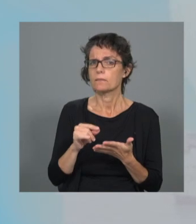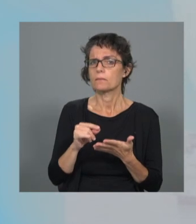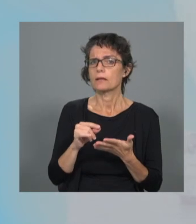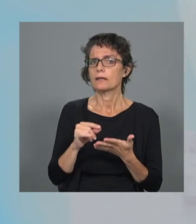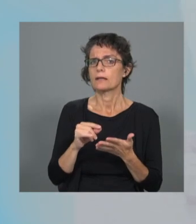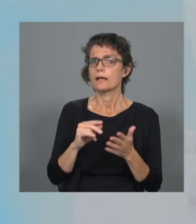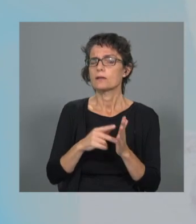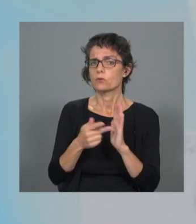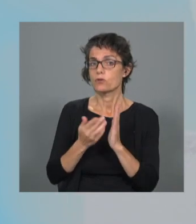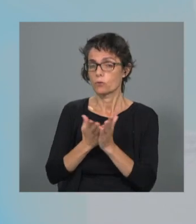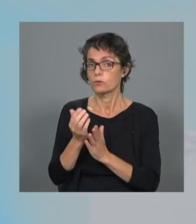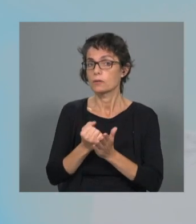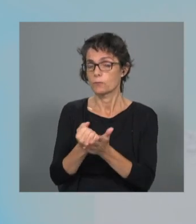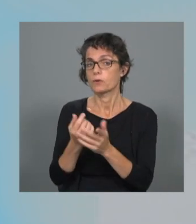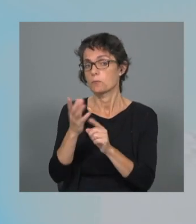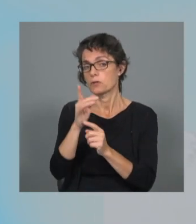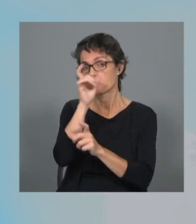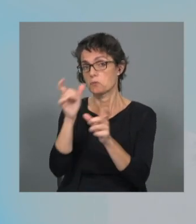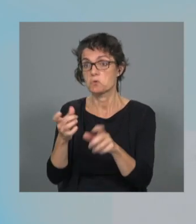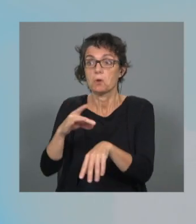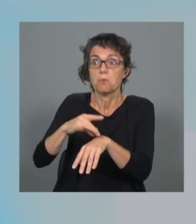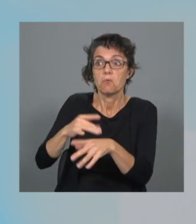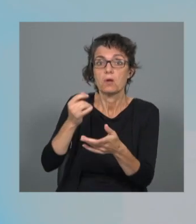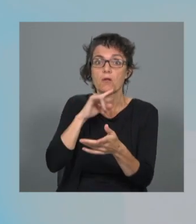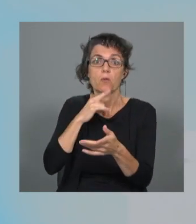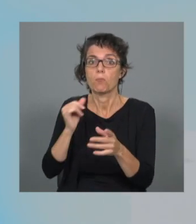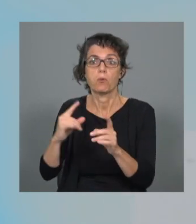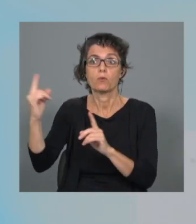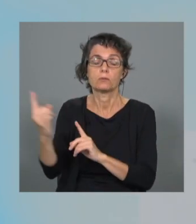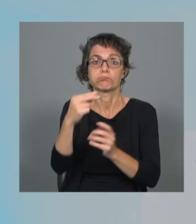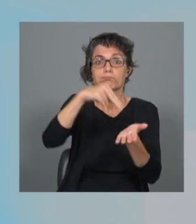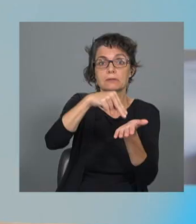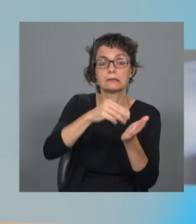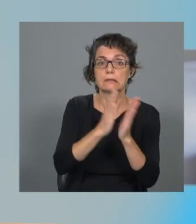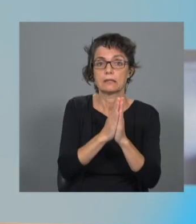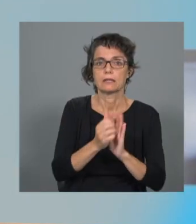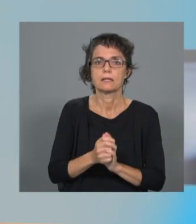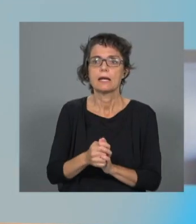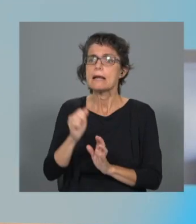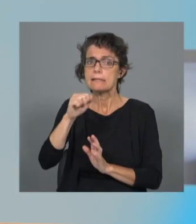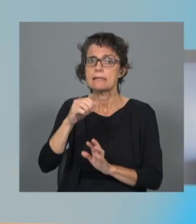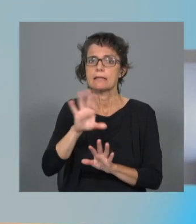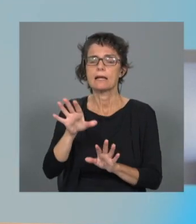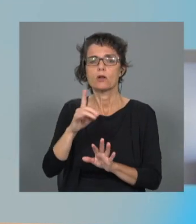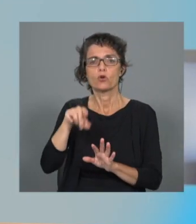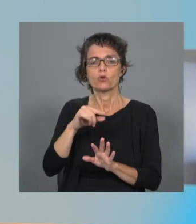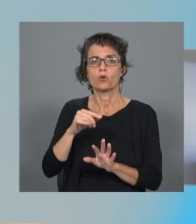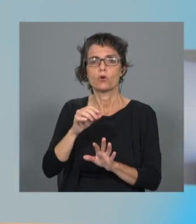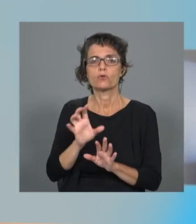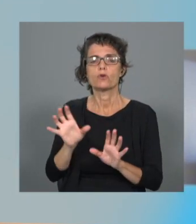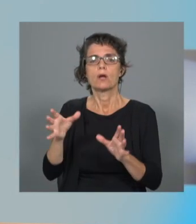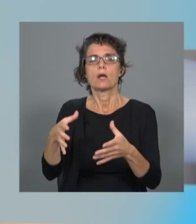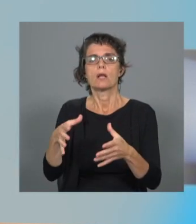vezes não se pode deslocar à paróquia e encontrar ali um serviço útil. Perduram e vão perdurar. Nós na comunidade, na paróquia em Benfica, nós fizemos